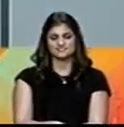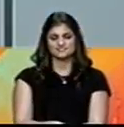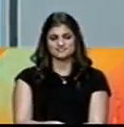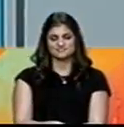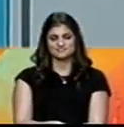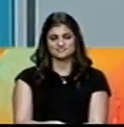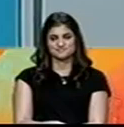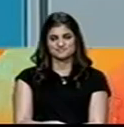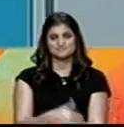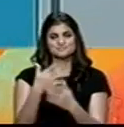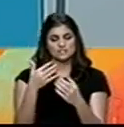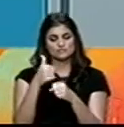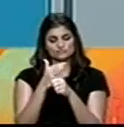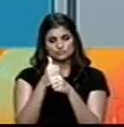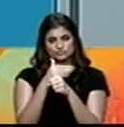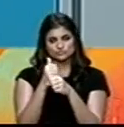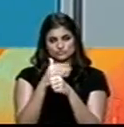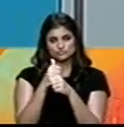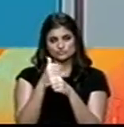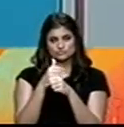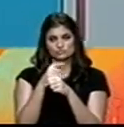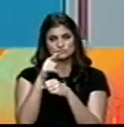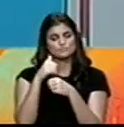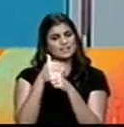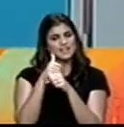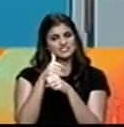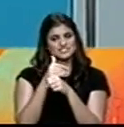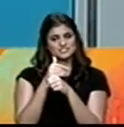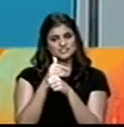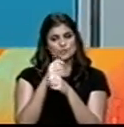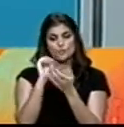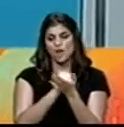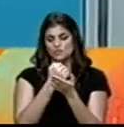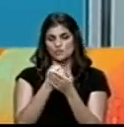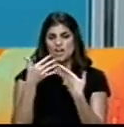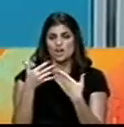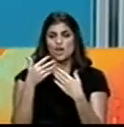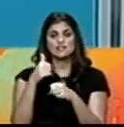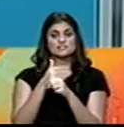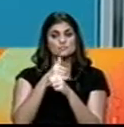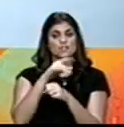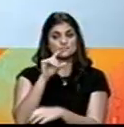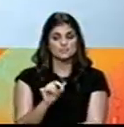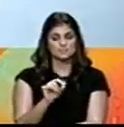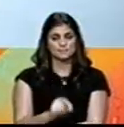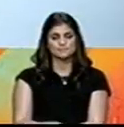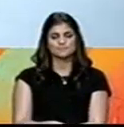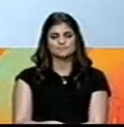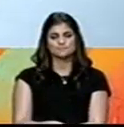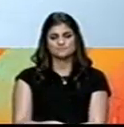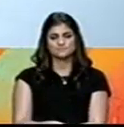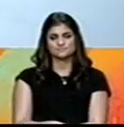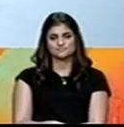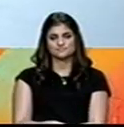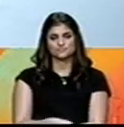Ora bem, picamos. Então, quer dizer, picaste. O alho, agora a cebola. Alho e cebola. Para